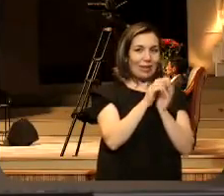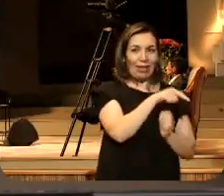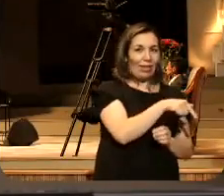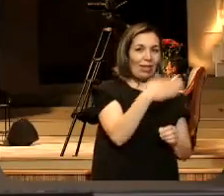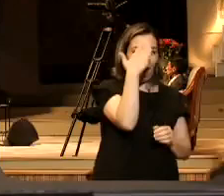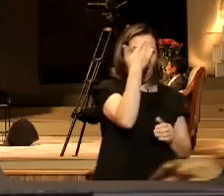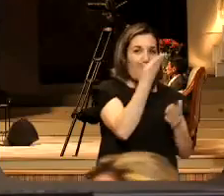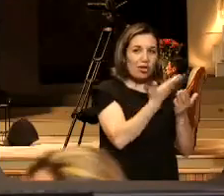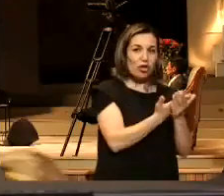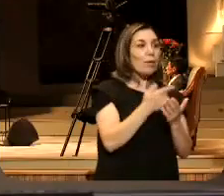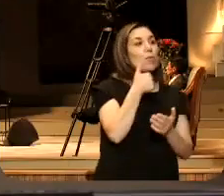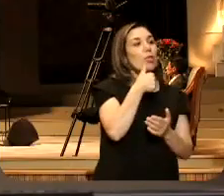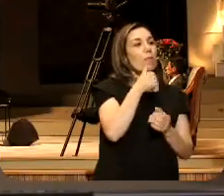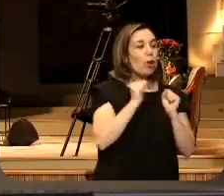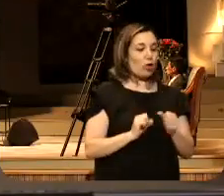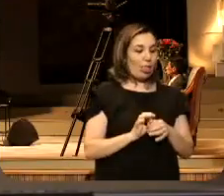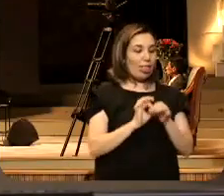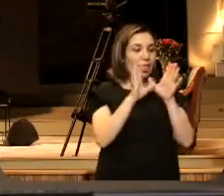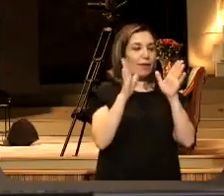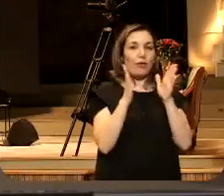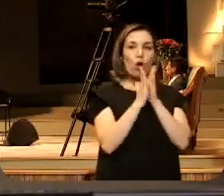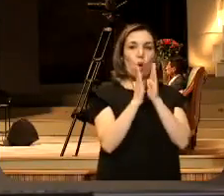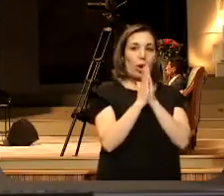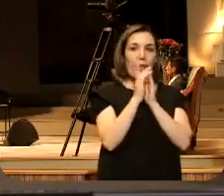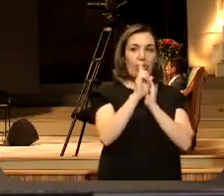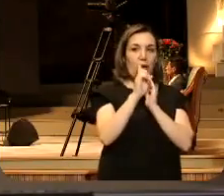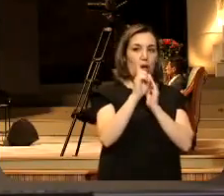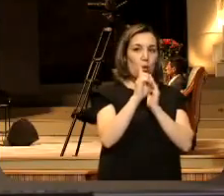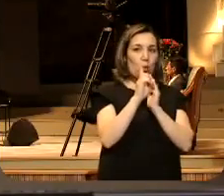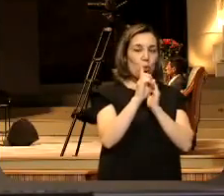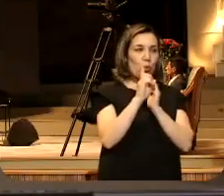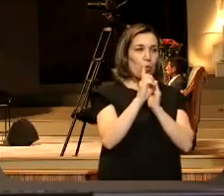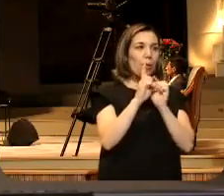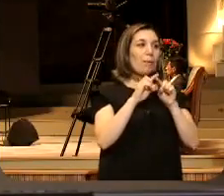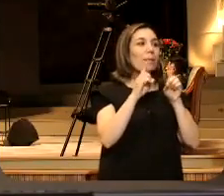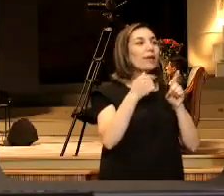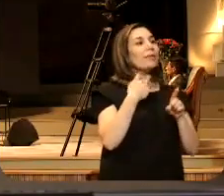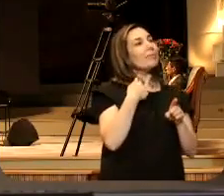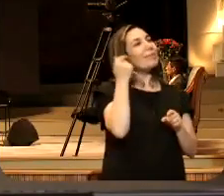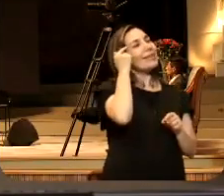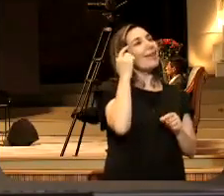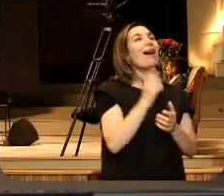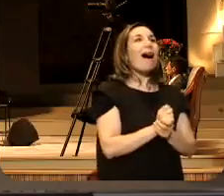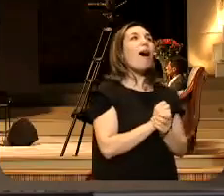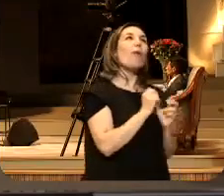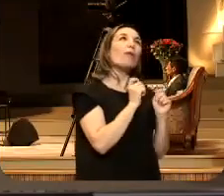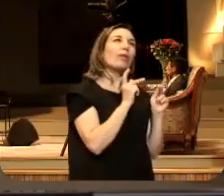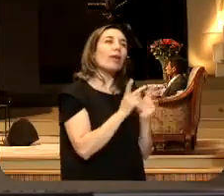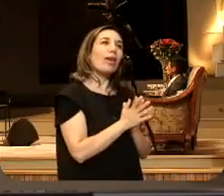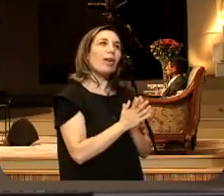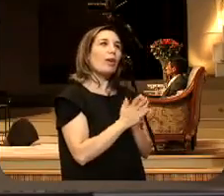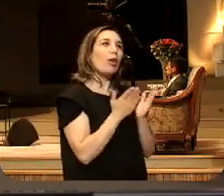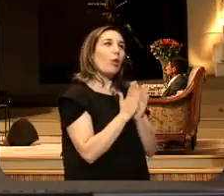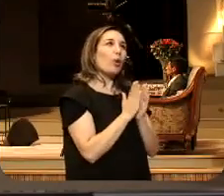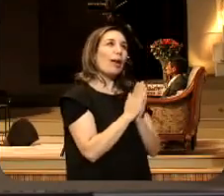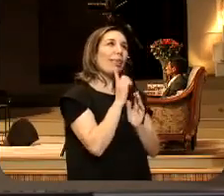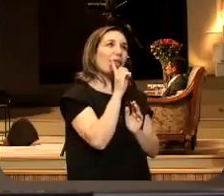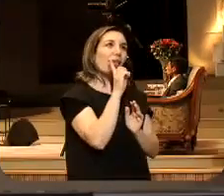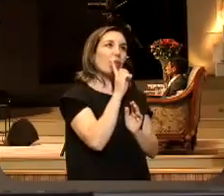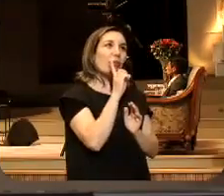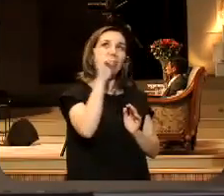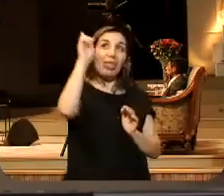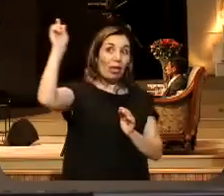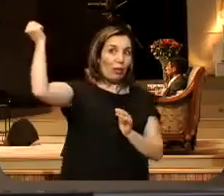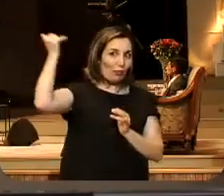comecei a cantar uma canção, porque ele vive, posso crer no amanhã, porque ele vive, temor não. Enquanto eu